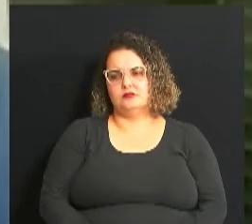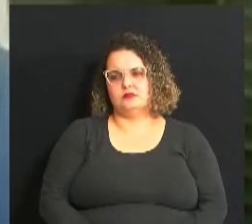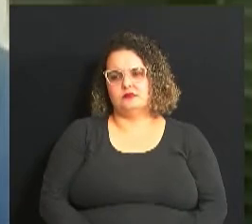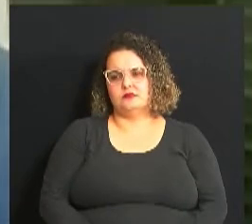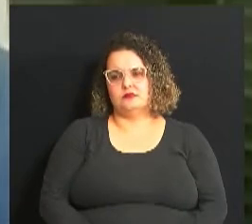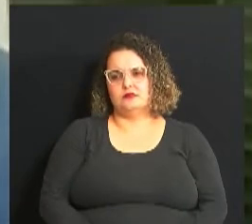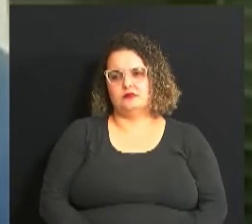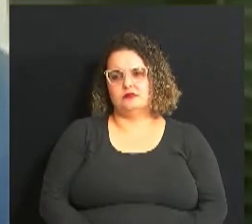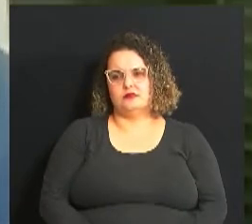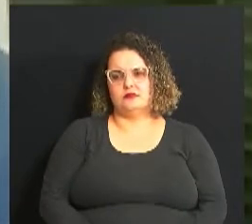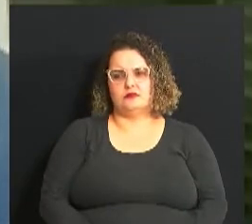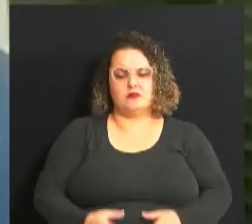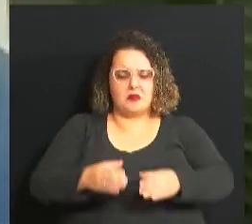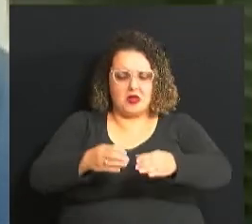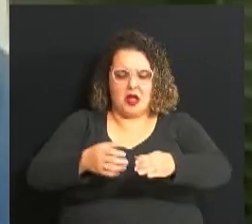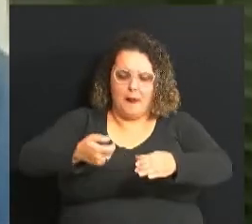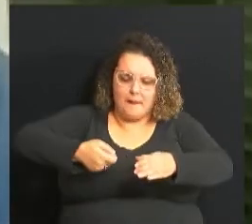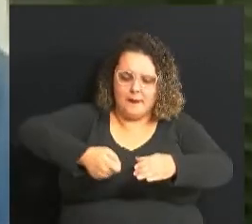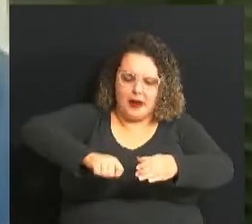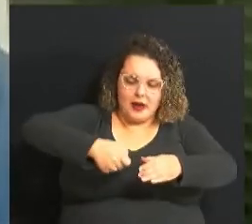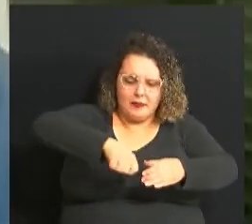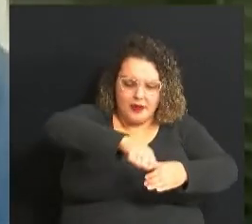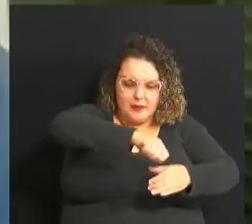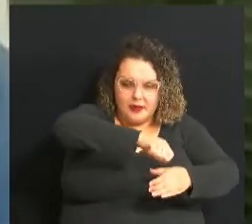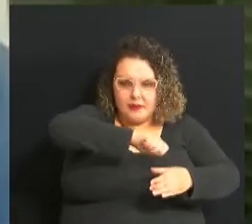condimentos em excesso,